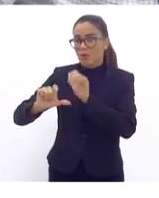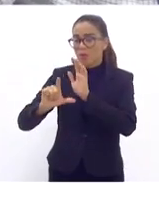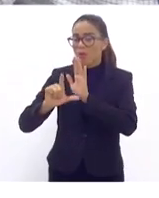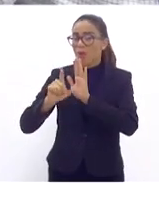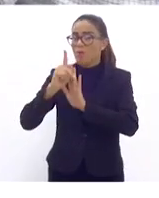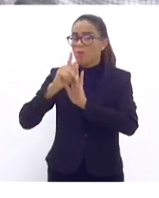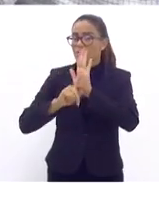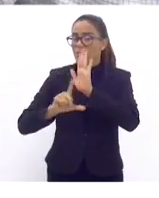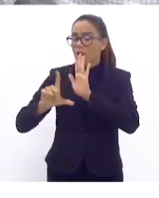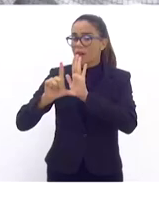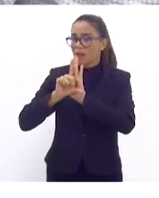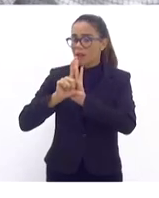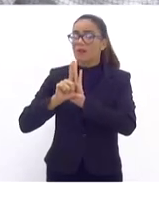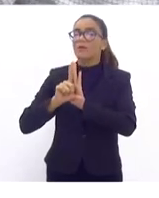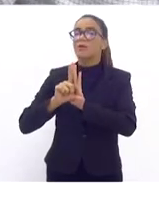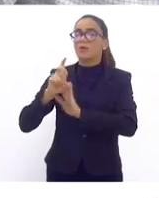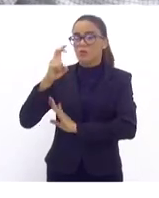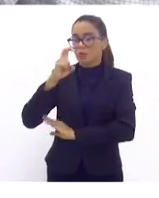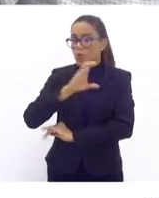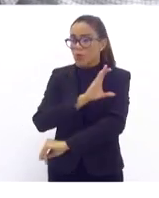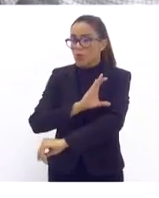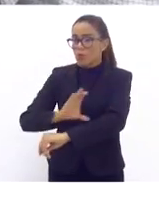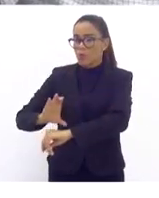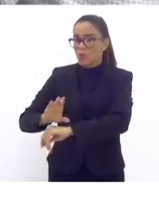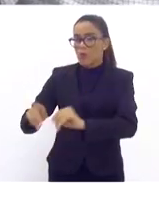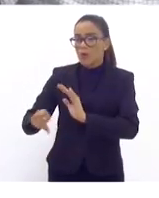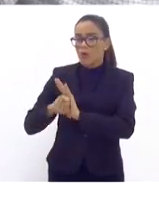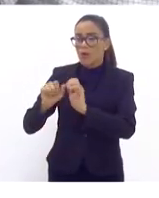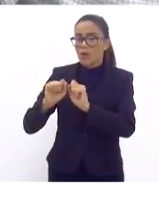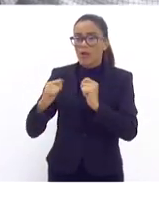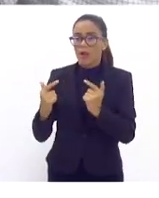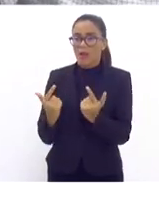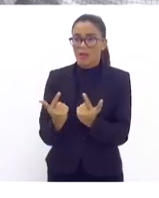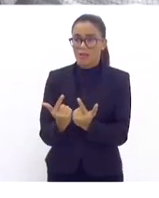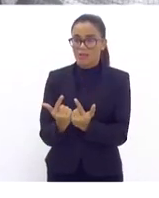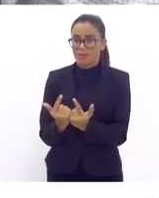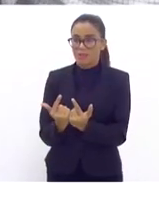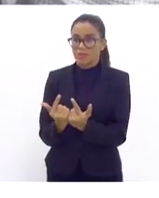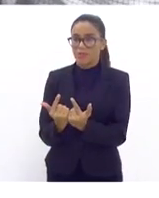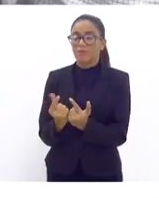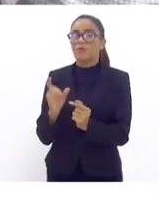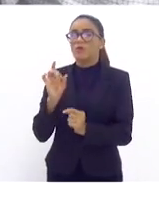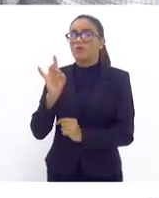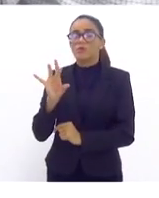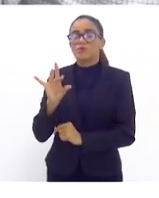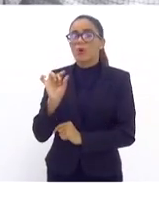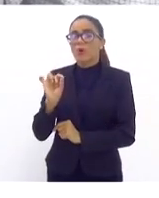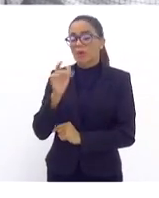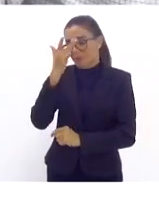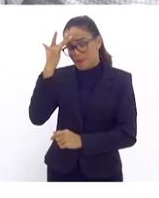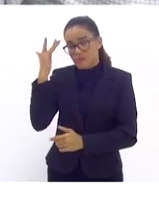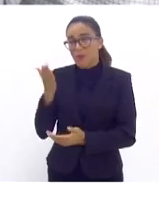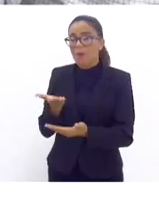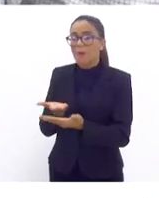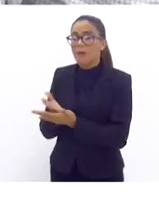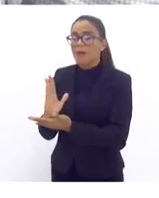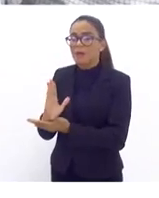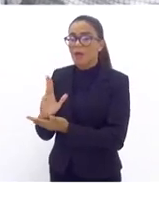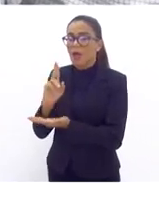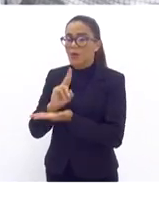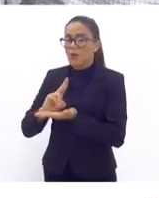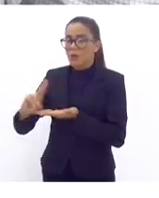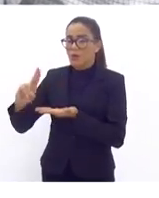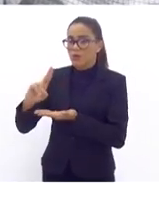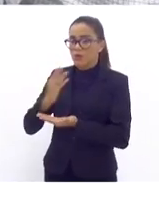Comissão de Cultura da LERJ. Além disso, apenas inclui a possibilidade da pessoa que passar em universidade pública,